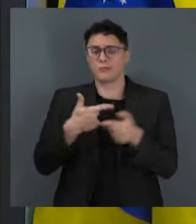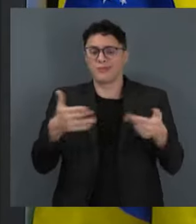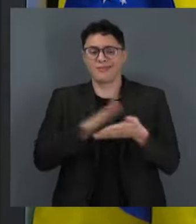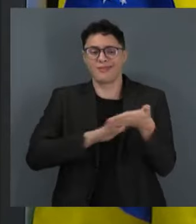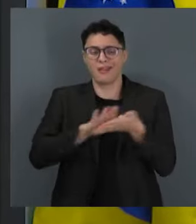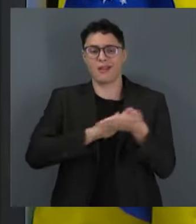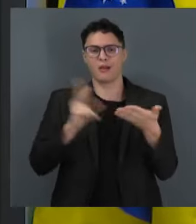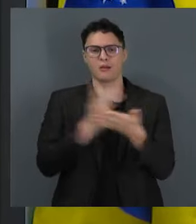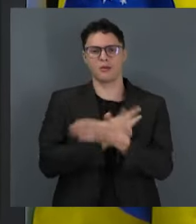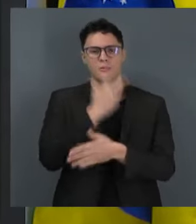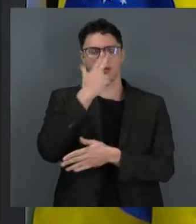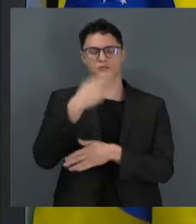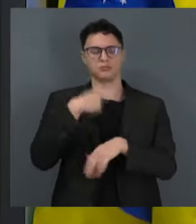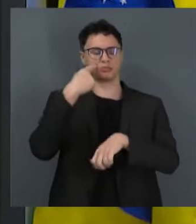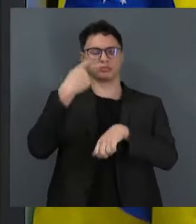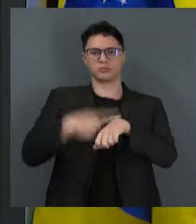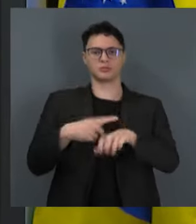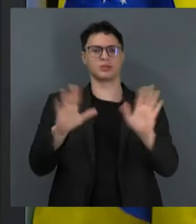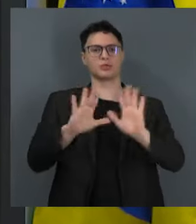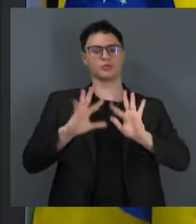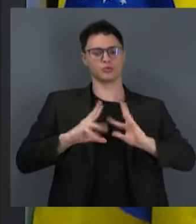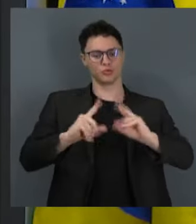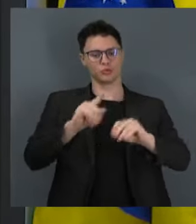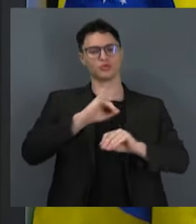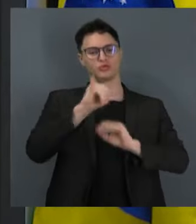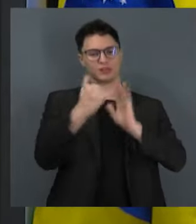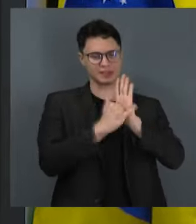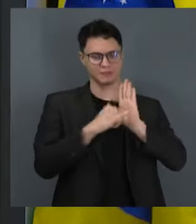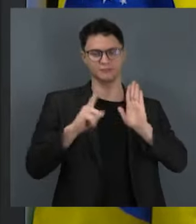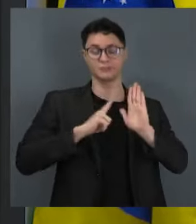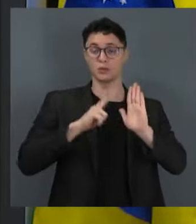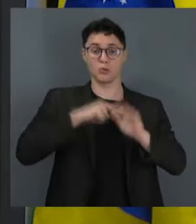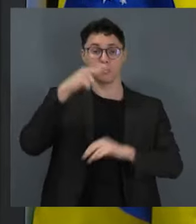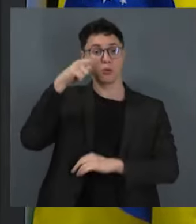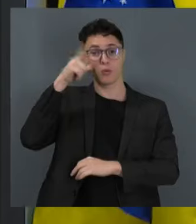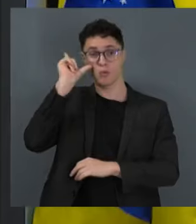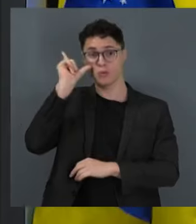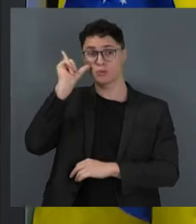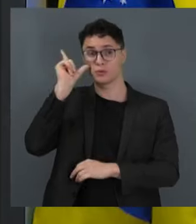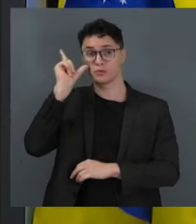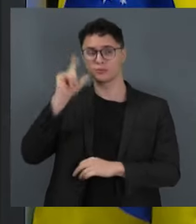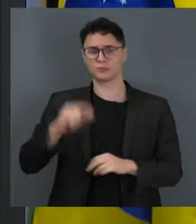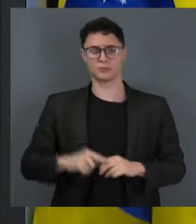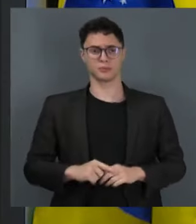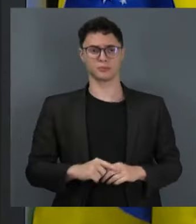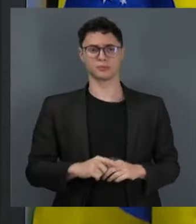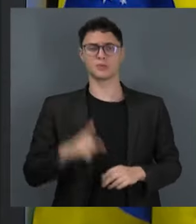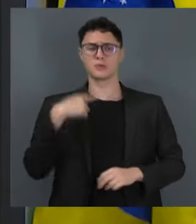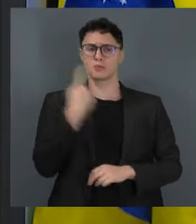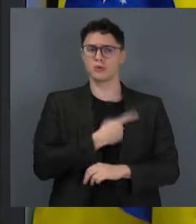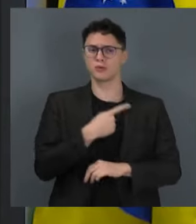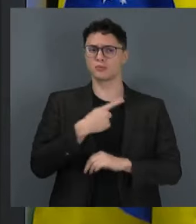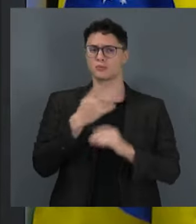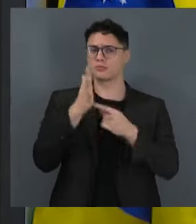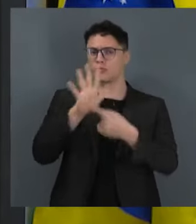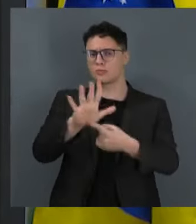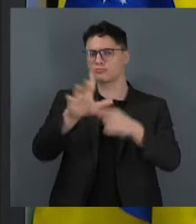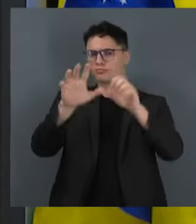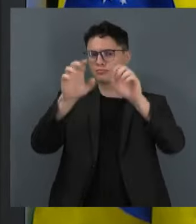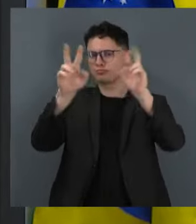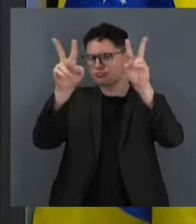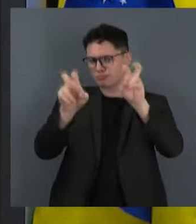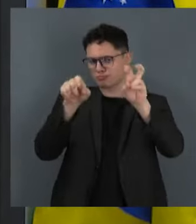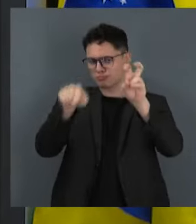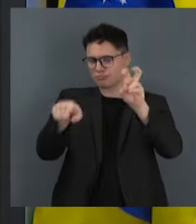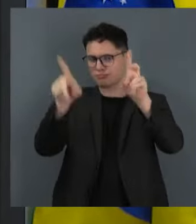acaso tudo tem uma razão de ser e ontem nós jogamos luz sobre um tema